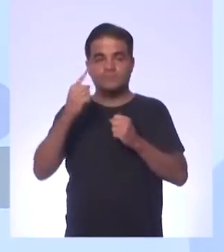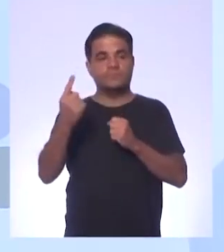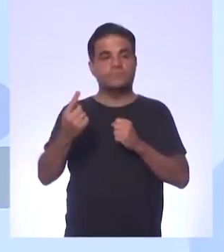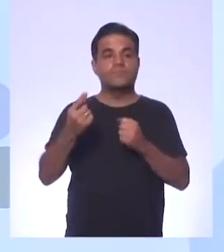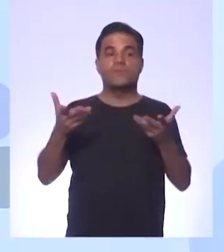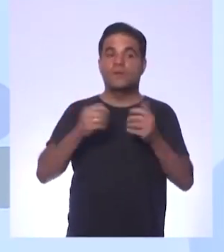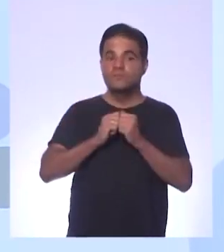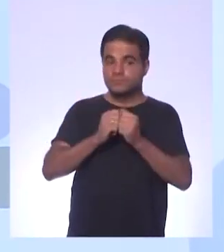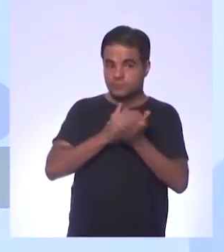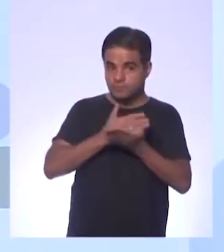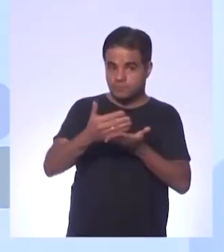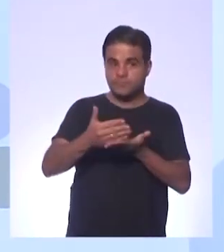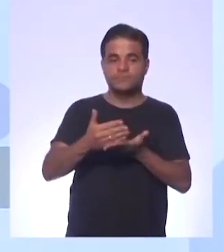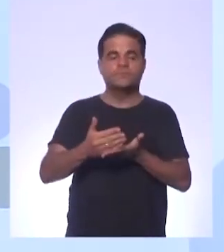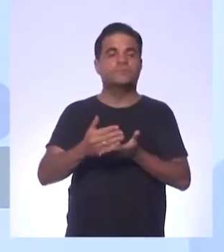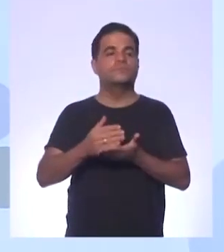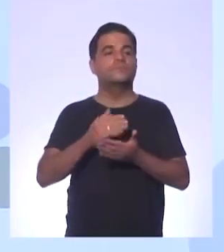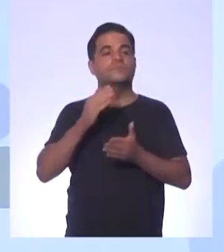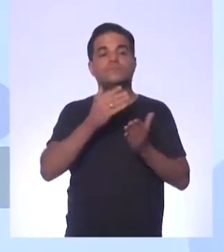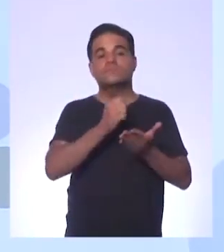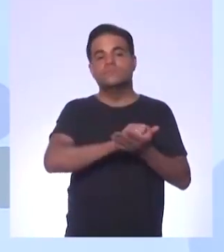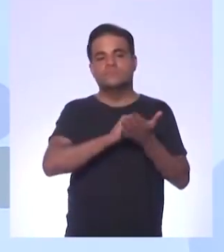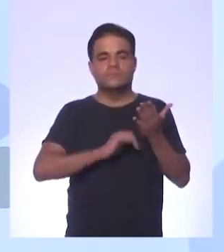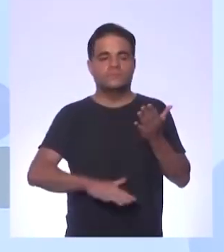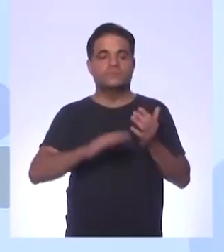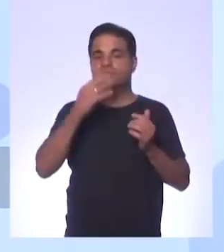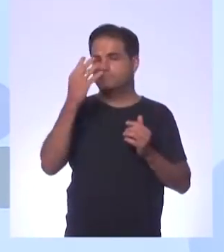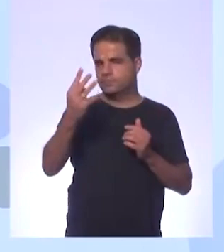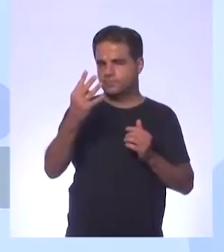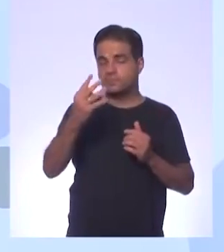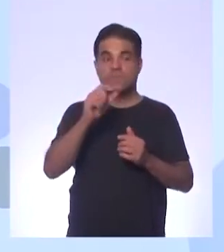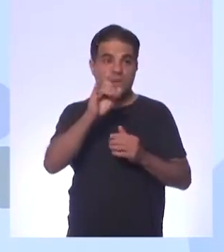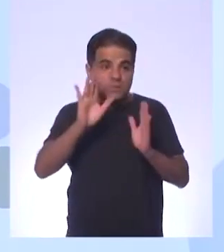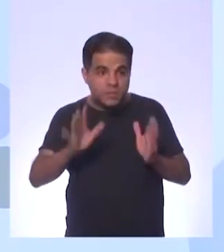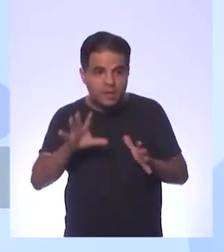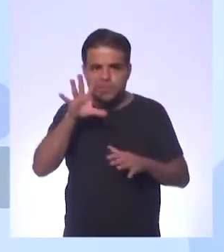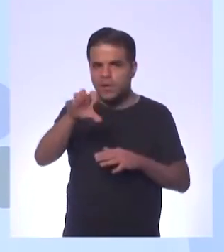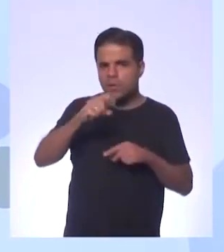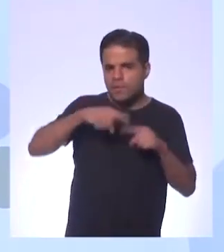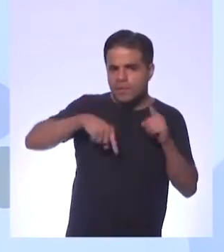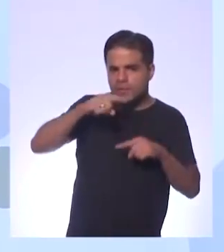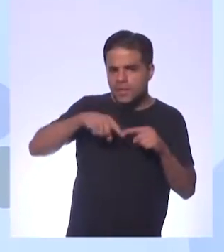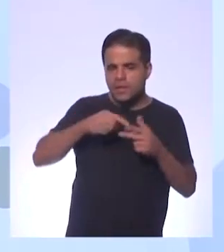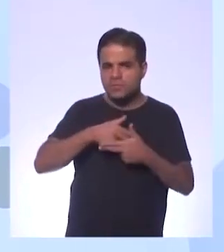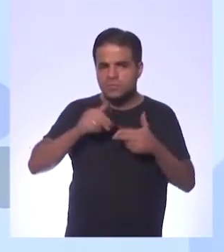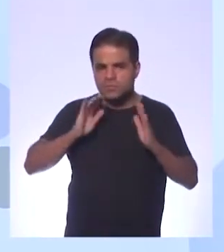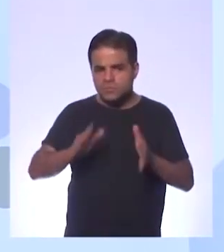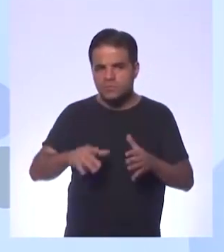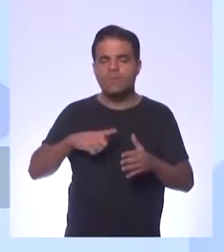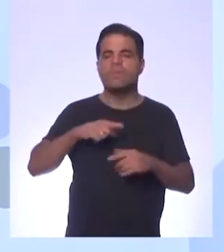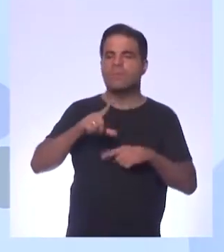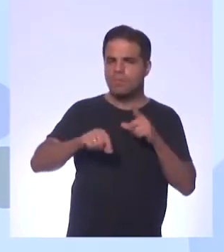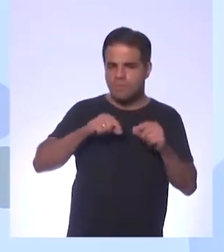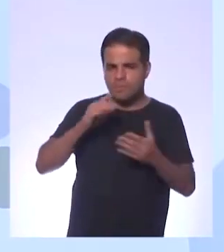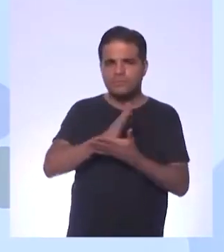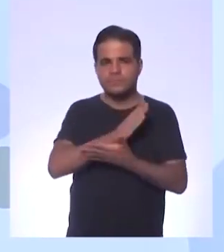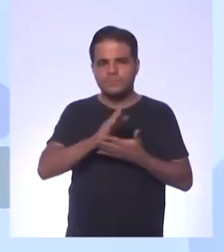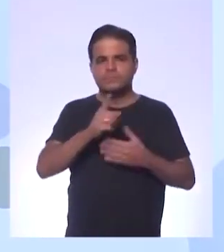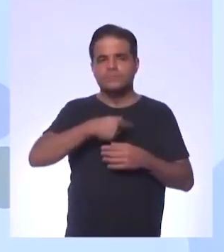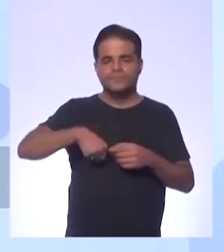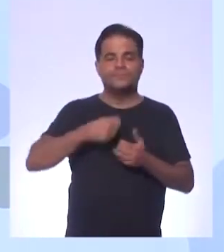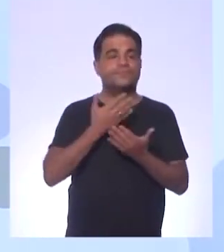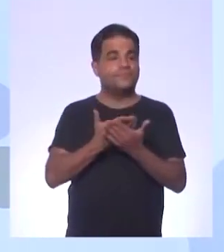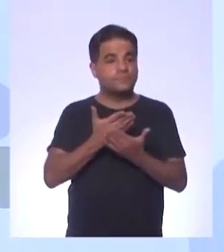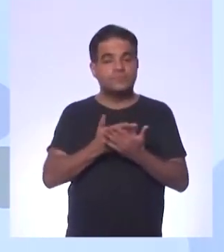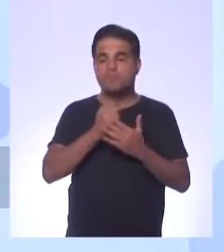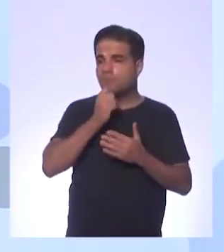nós estamos iniciando a sequência de atividades número 4. Então, se você já pegou esse material, já tem ele aí, separe para acompanhar a nossa aula. Mas